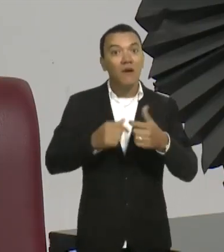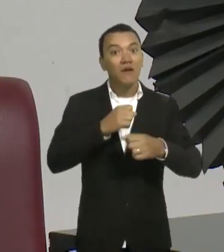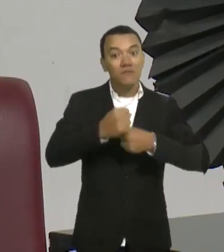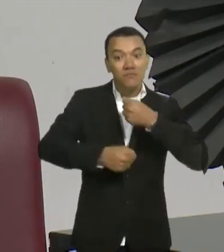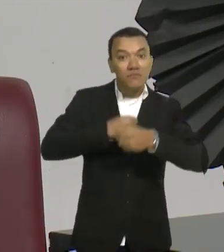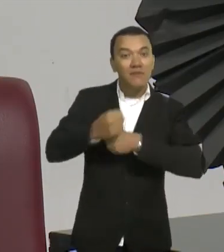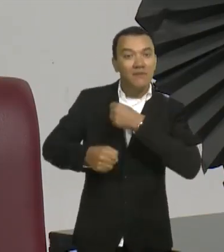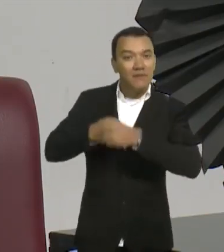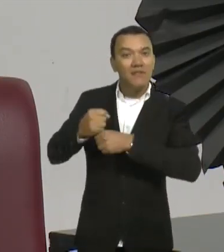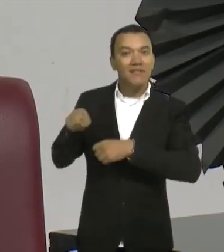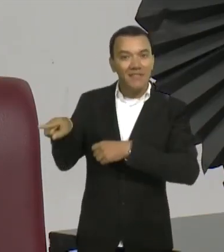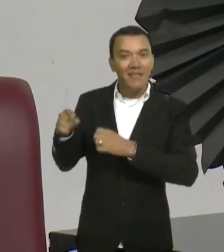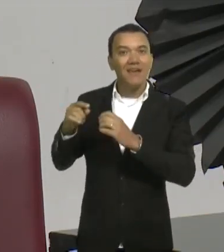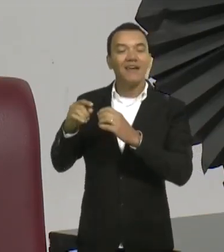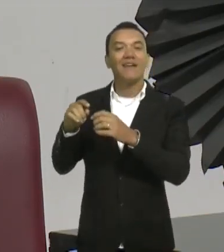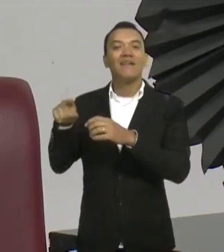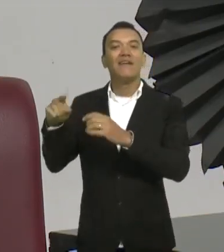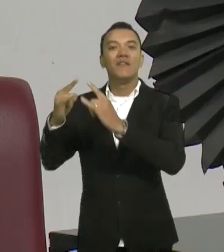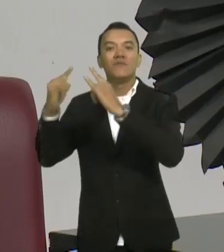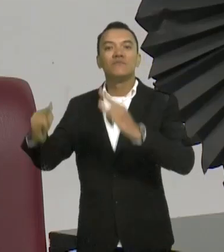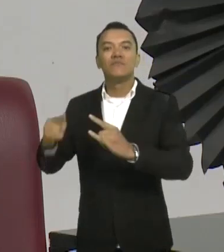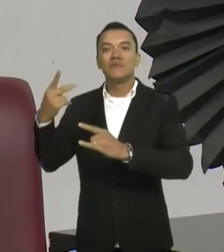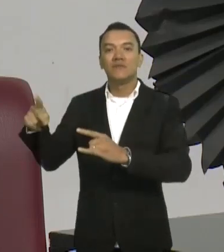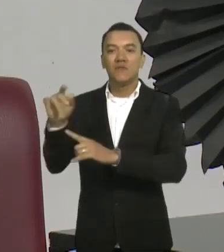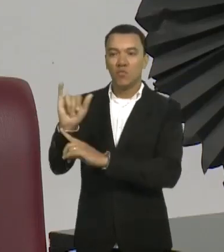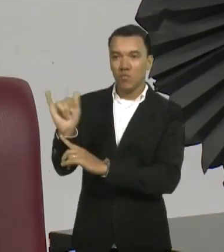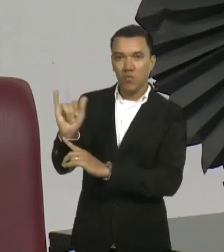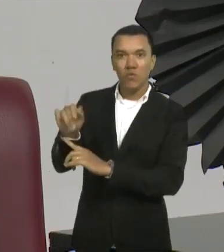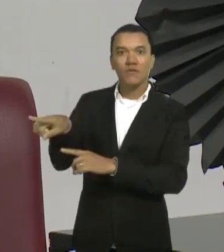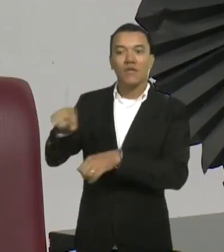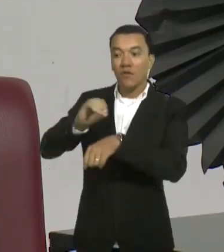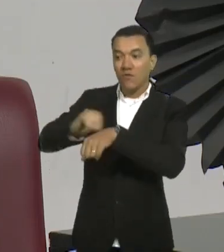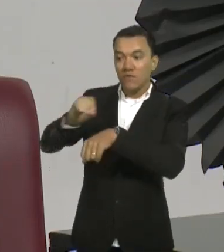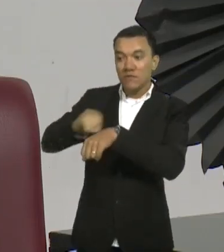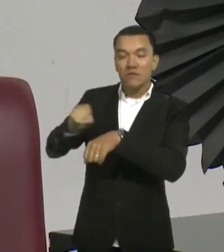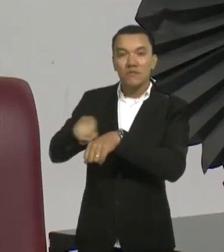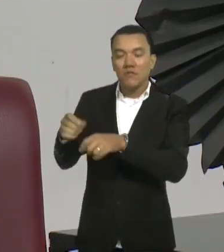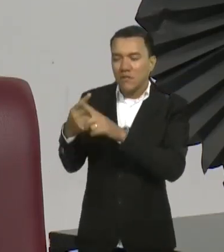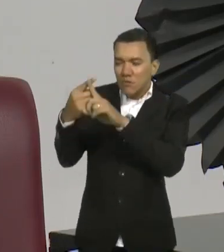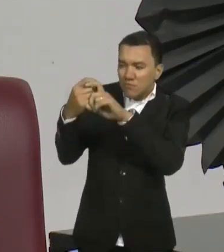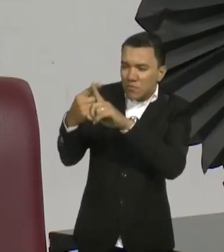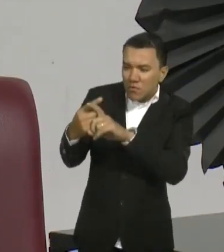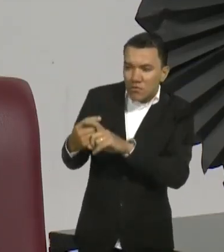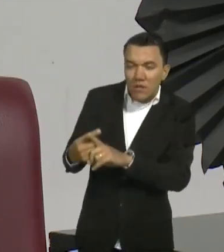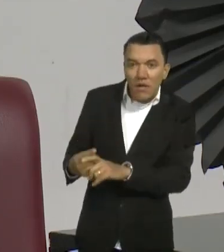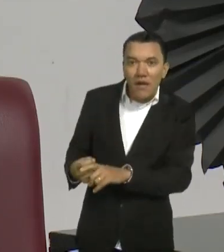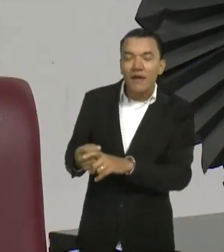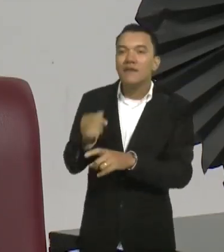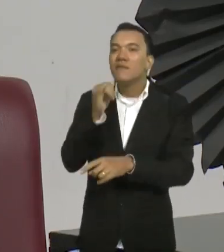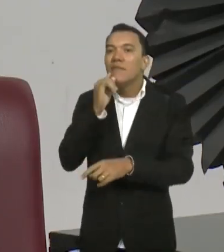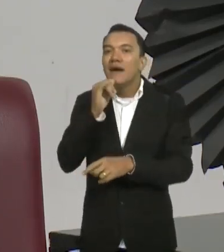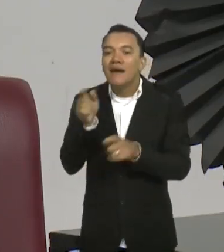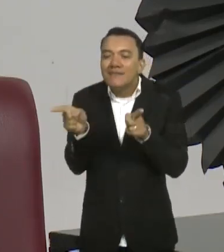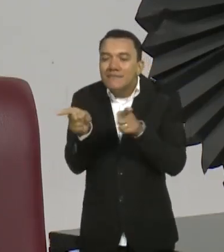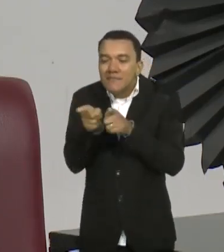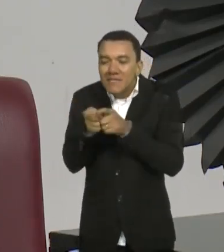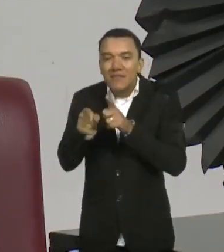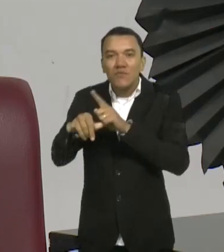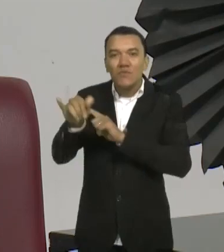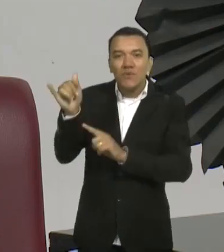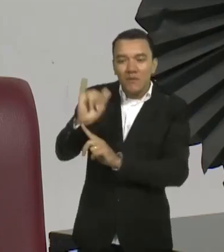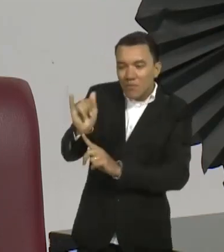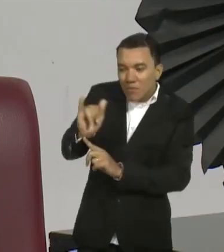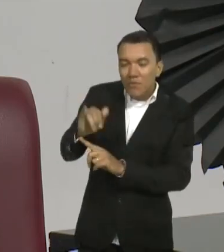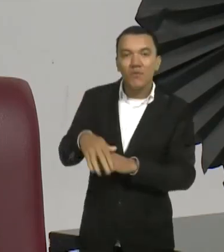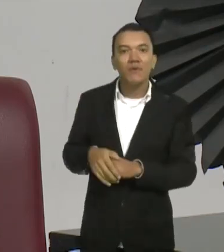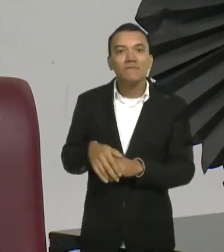sede do Boi, nas nossas oficinas, os bordados dos boizinhos de miniaturas do Bumba Meu Boi, os